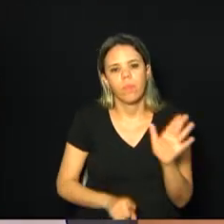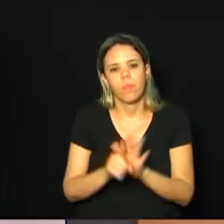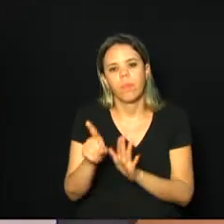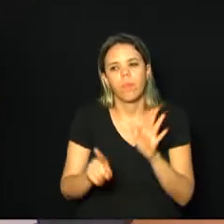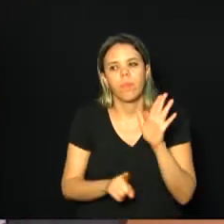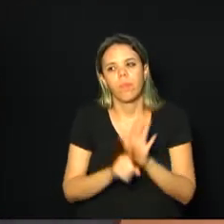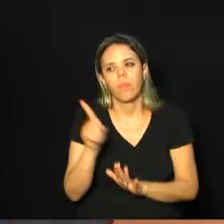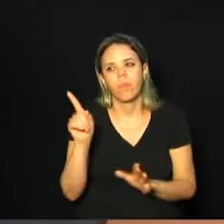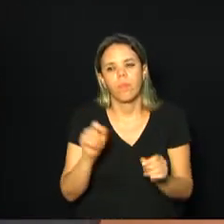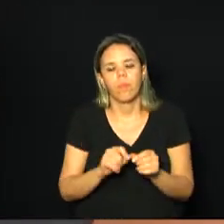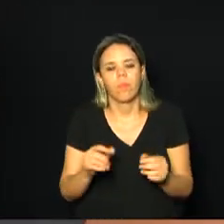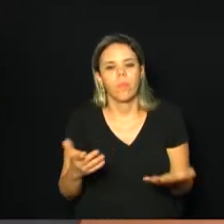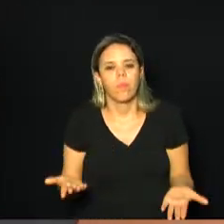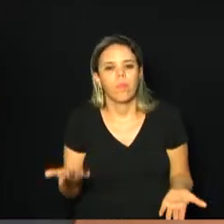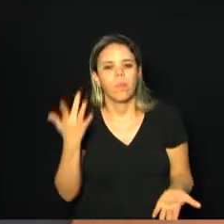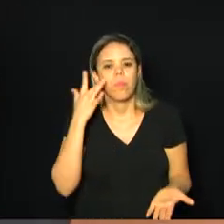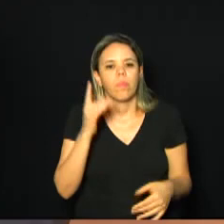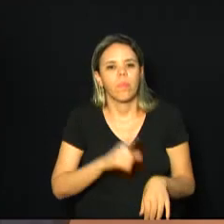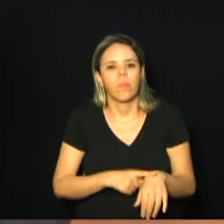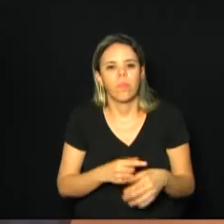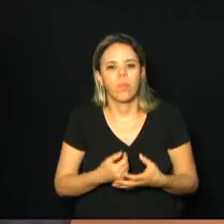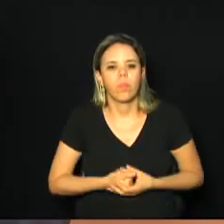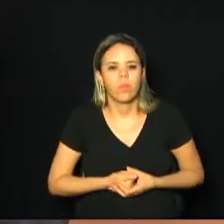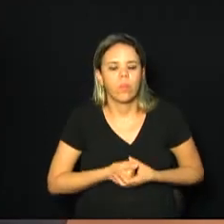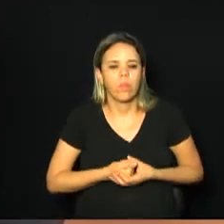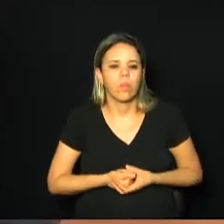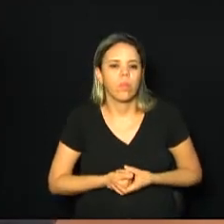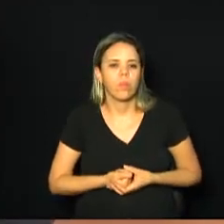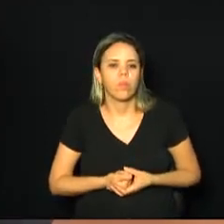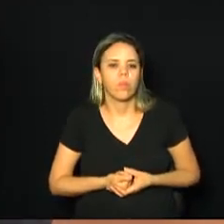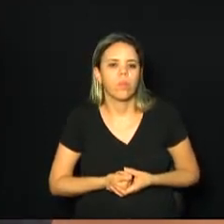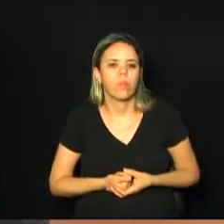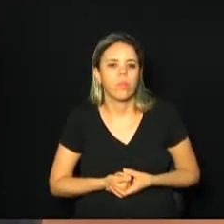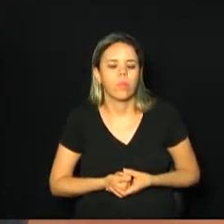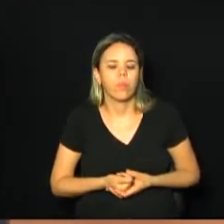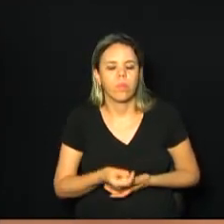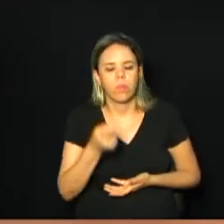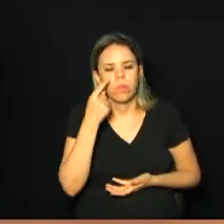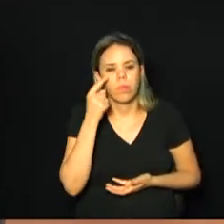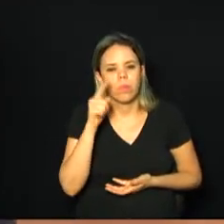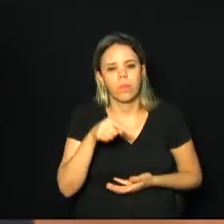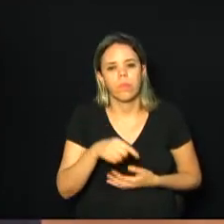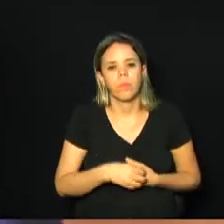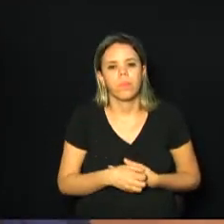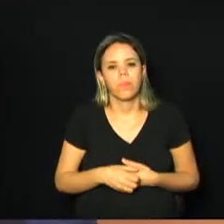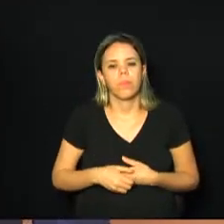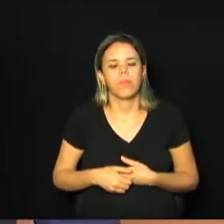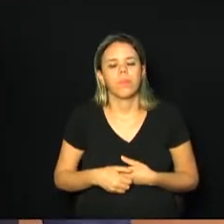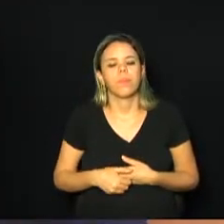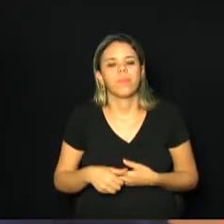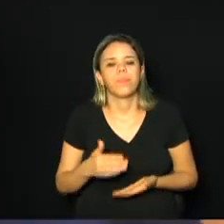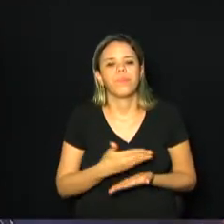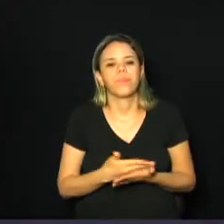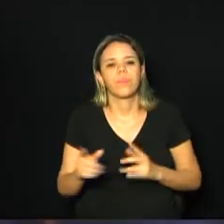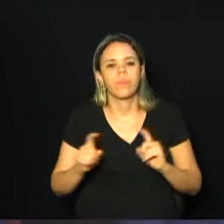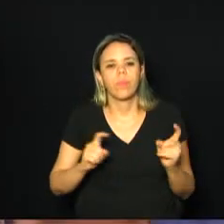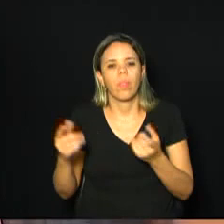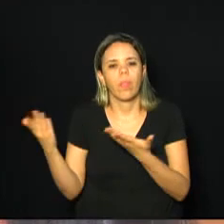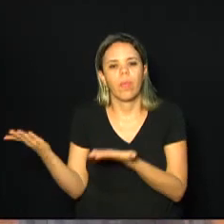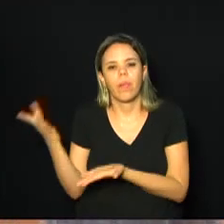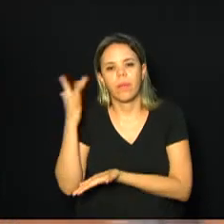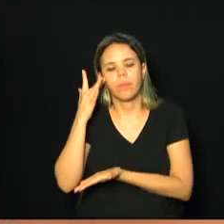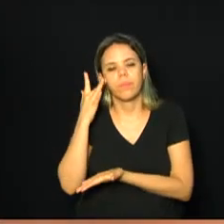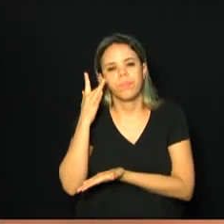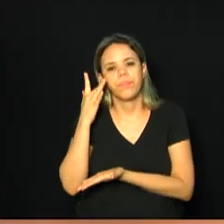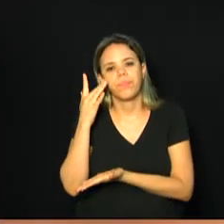fazer. A gente não sabe como está o nosso tempo. Mas você vê que você começa uma reunião dessa achando que é um